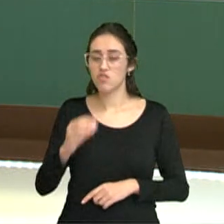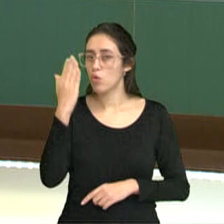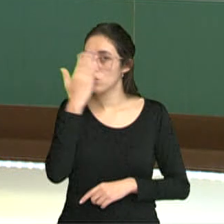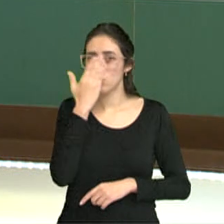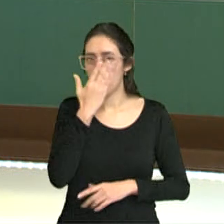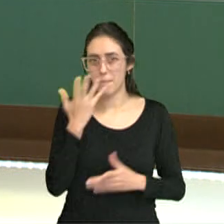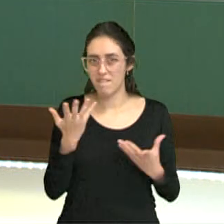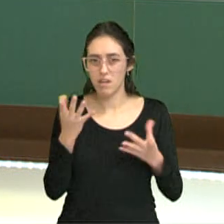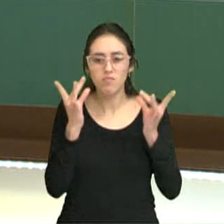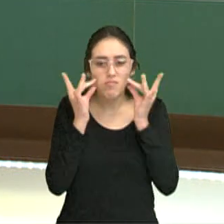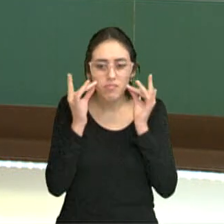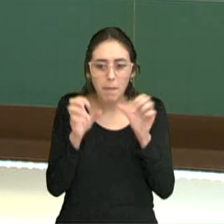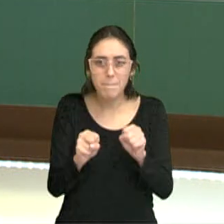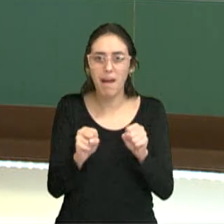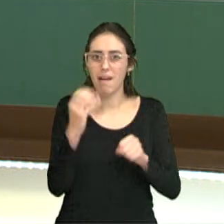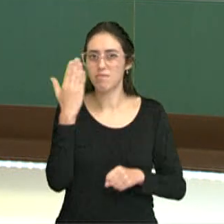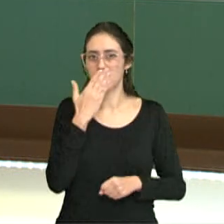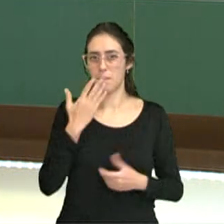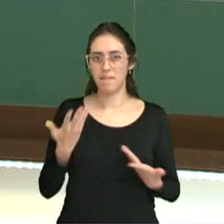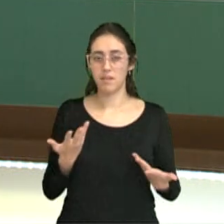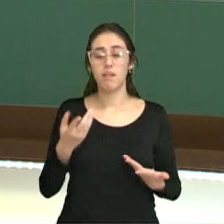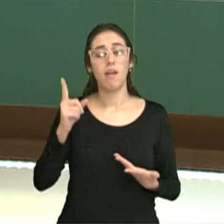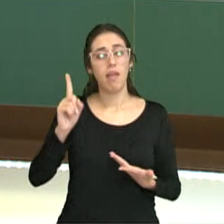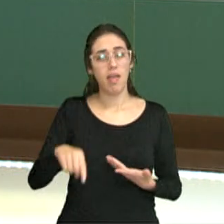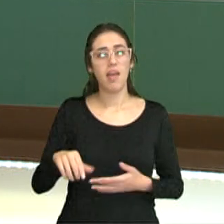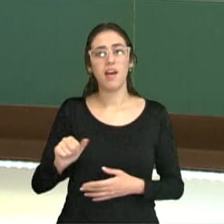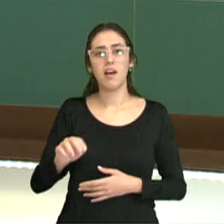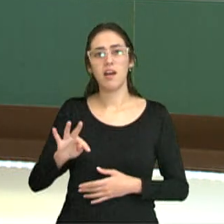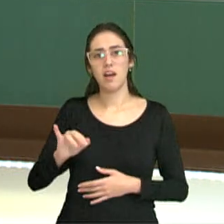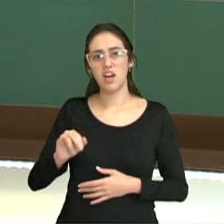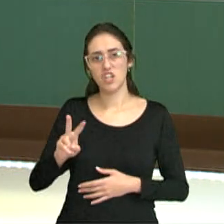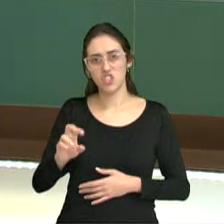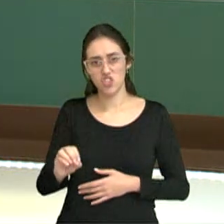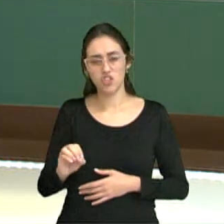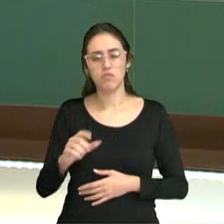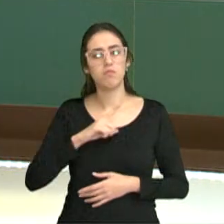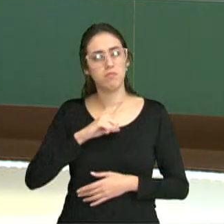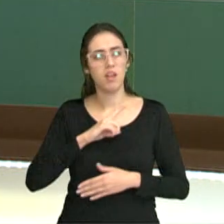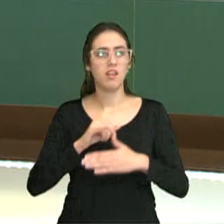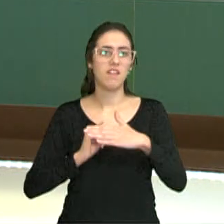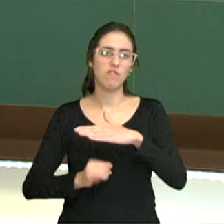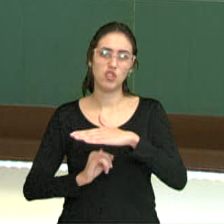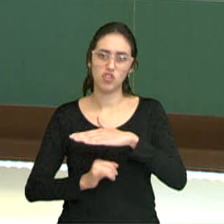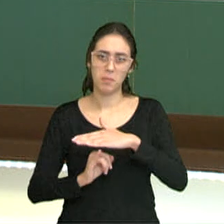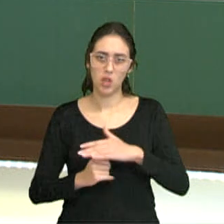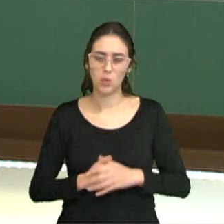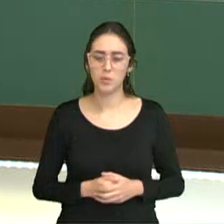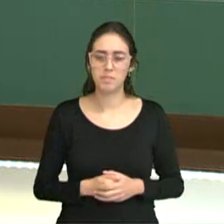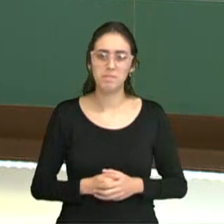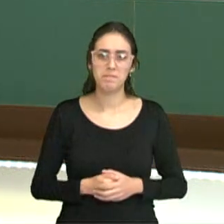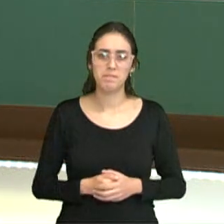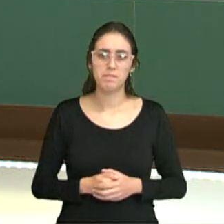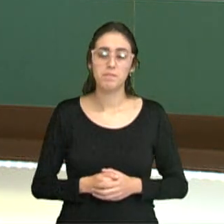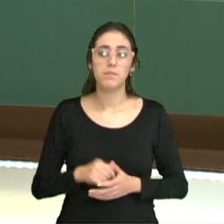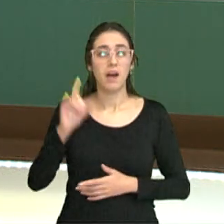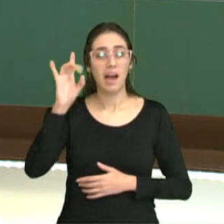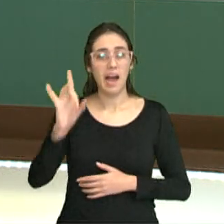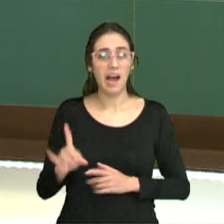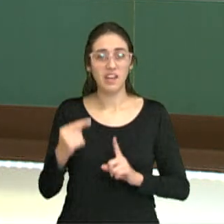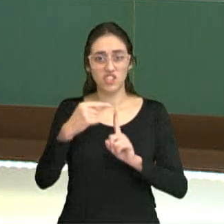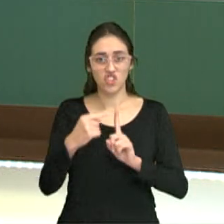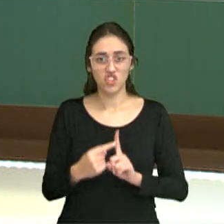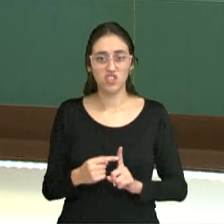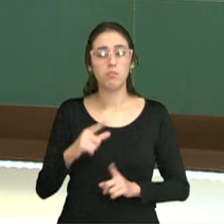intangíveis. Ou seja, são ativos que tomam forma de investimentos. A cada um desses investimentos possui